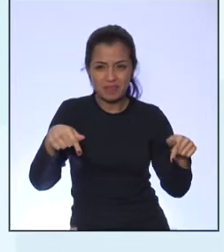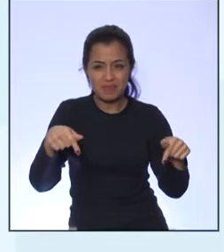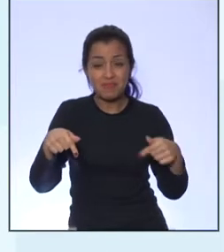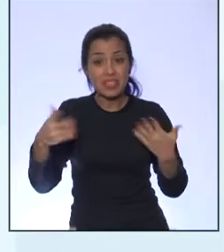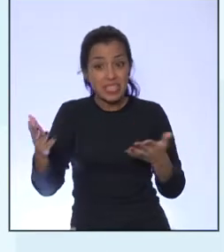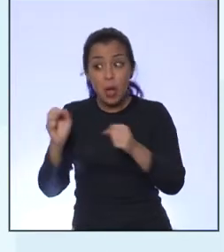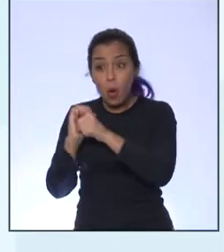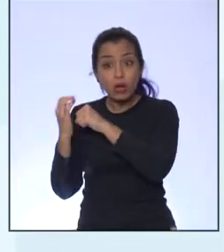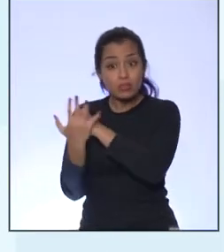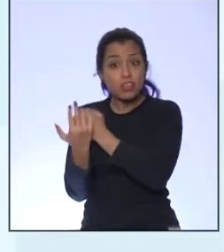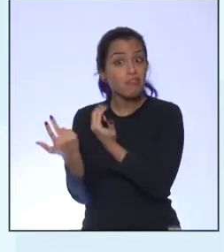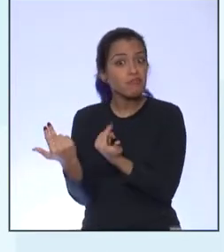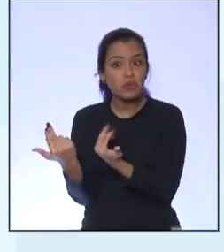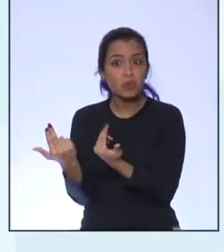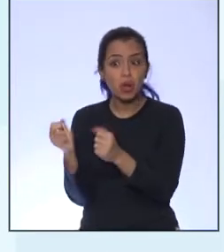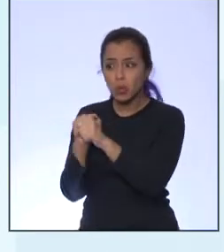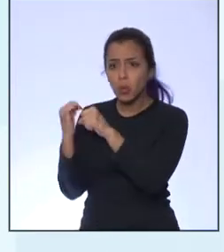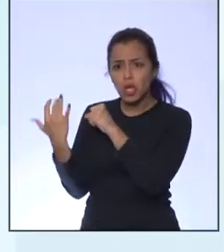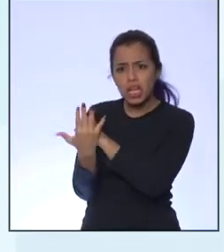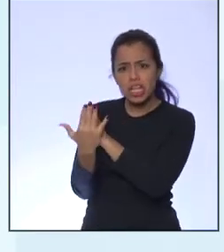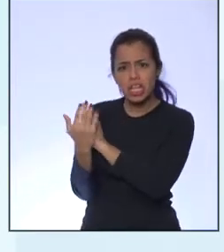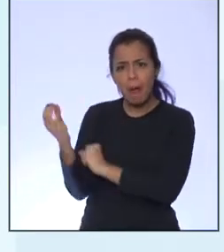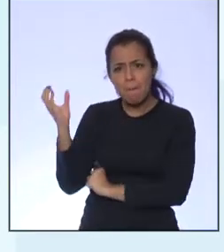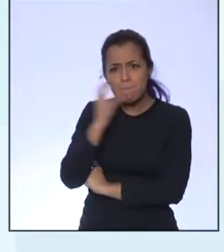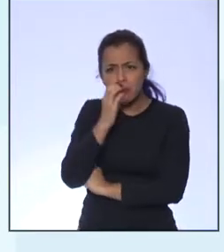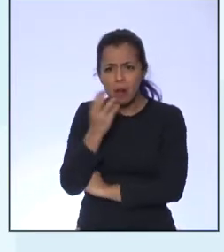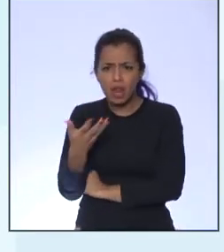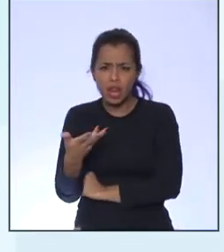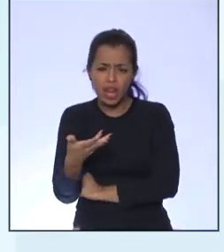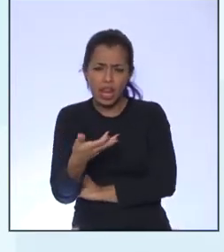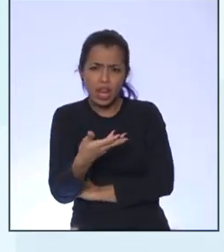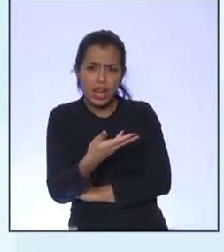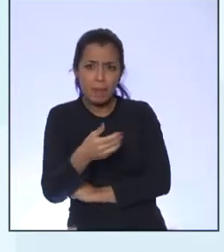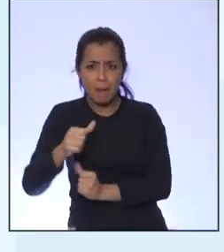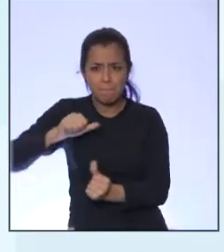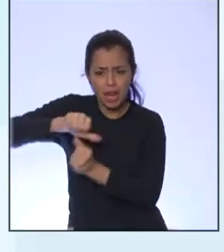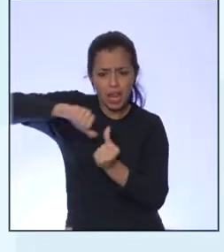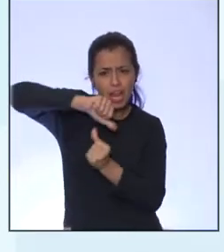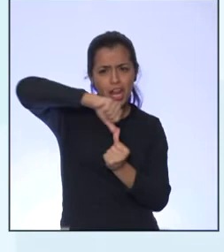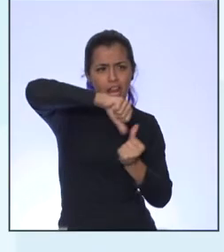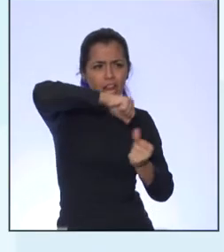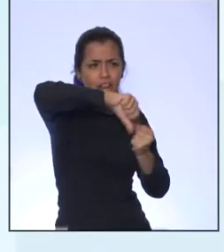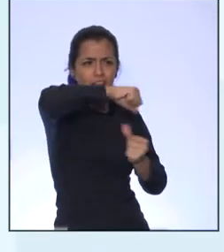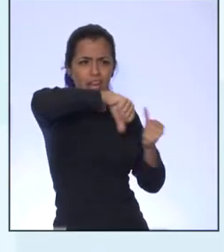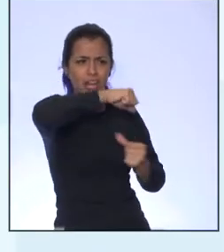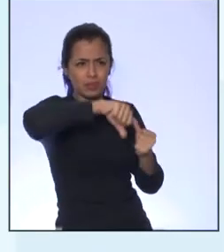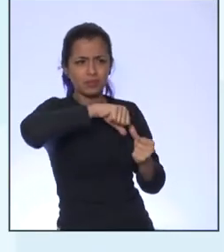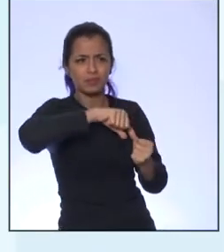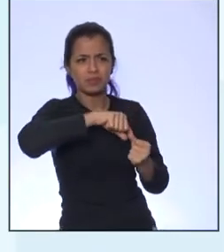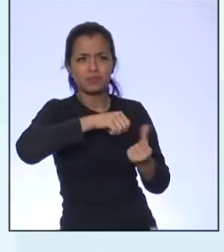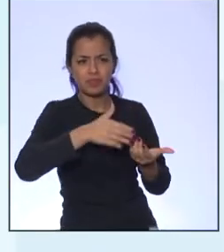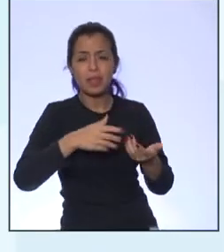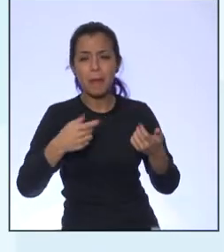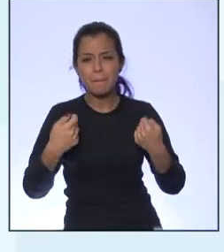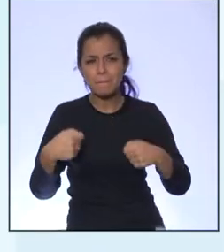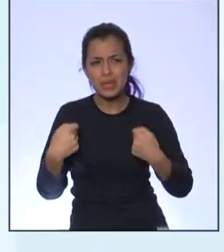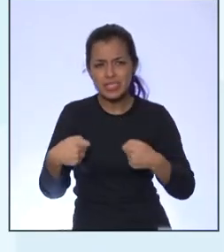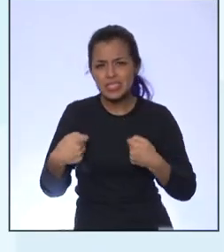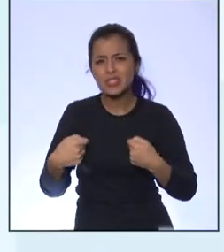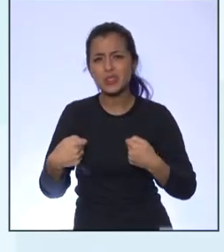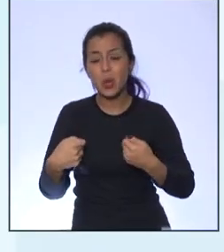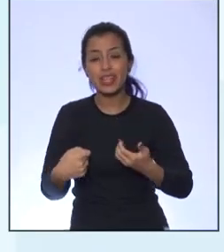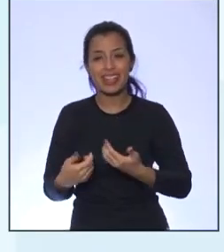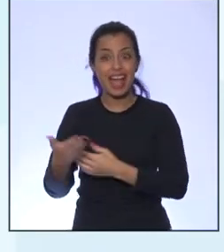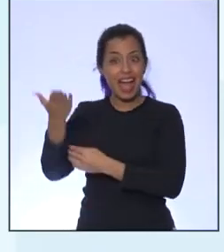pela Covid, ele acelerou um conjunto de ações e medidas que estavam sendo tomadas mas que estavam chegando de uma